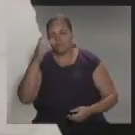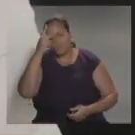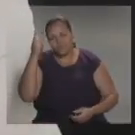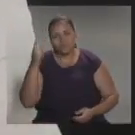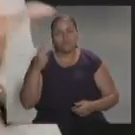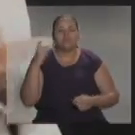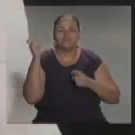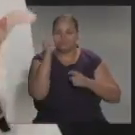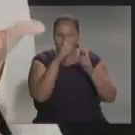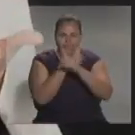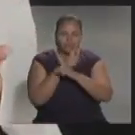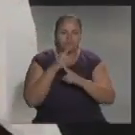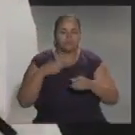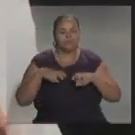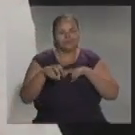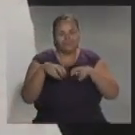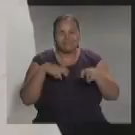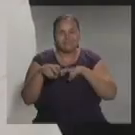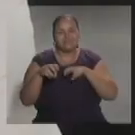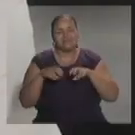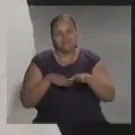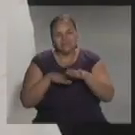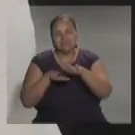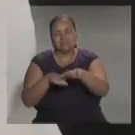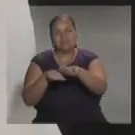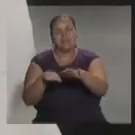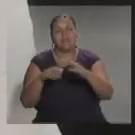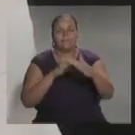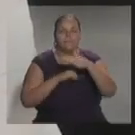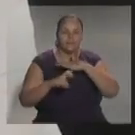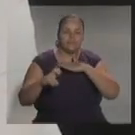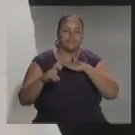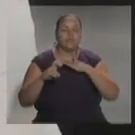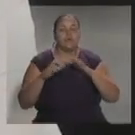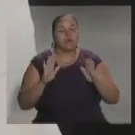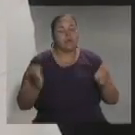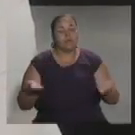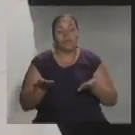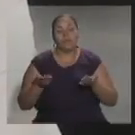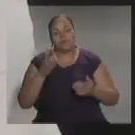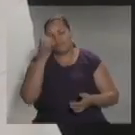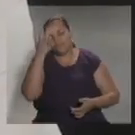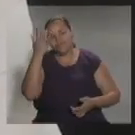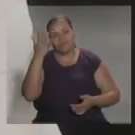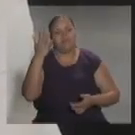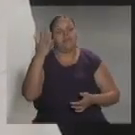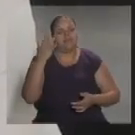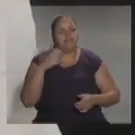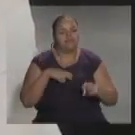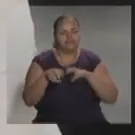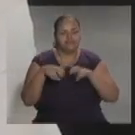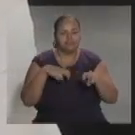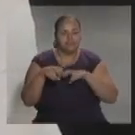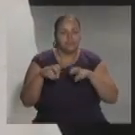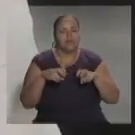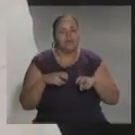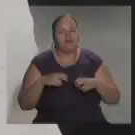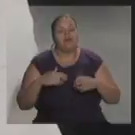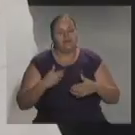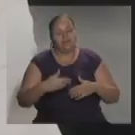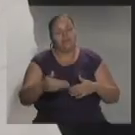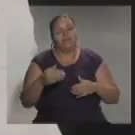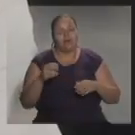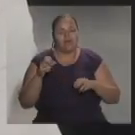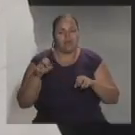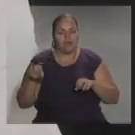Tijuca, que as pessoas têm muita dificuldade com o trânsito pesado, com o metrô, já se cria uma facilidade muito maior para se